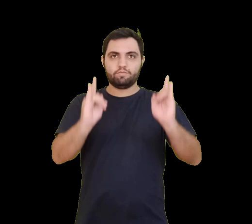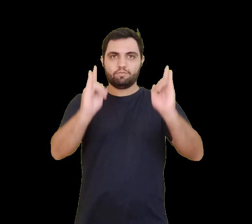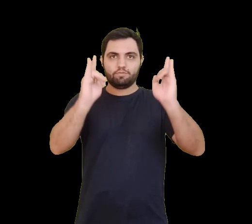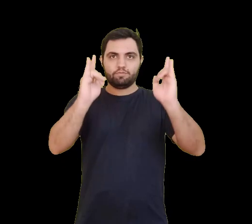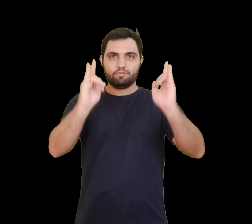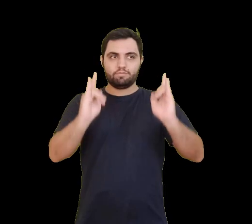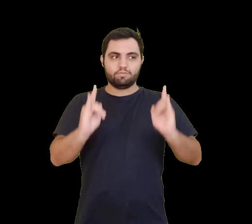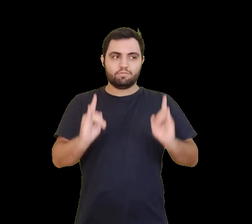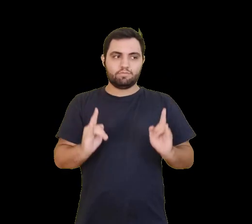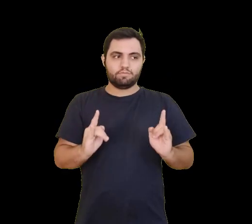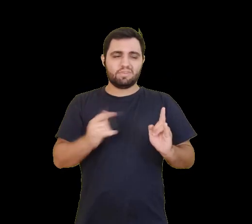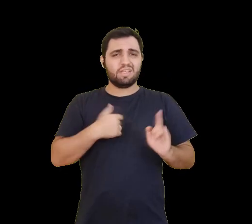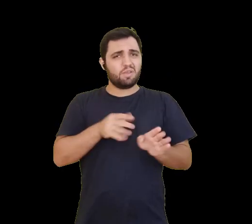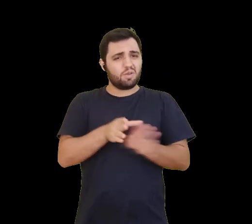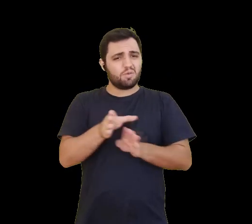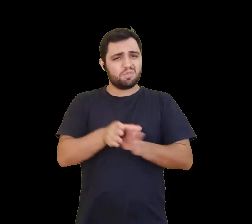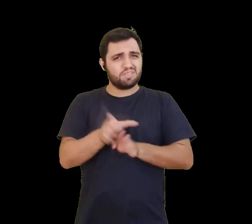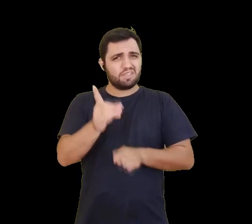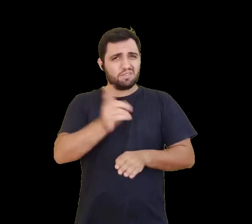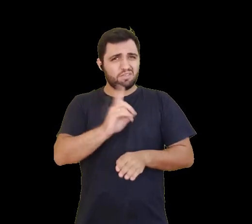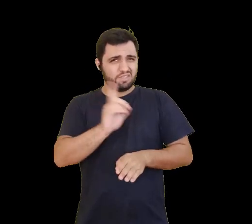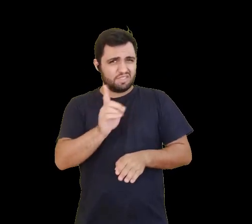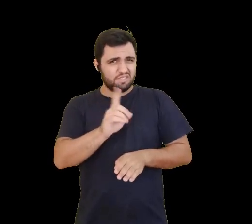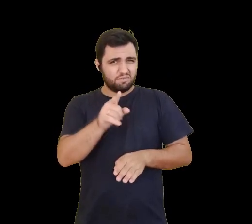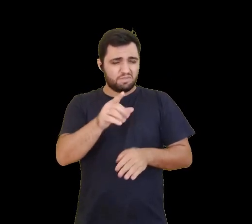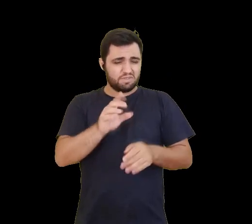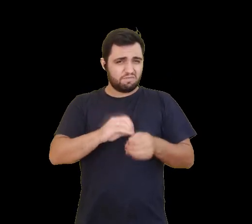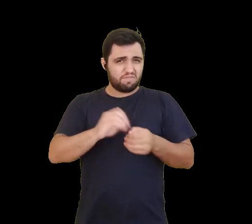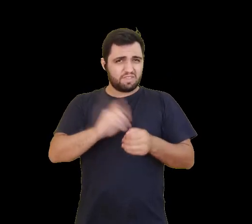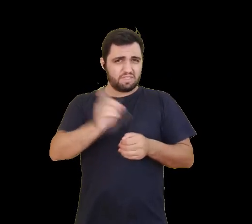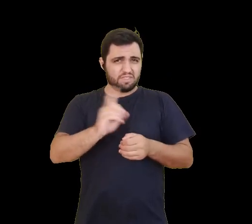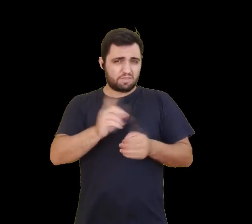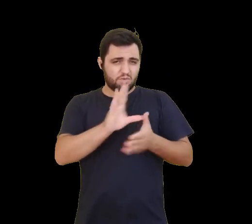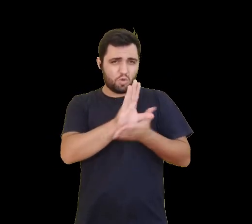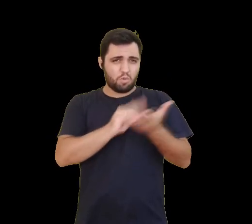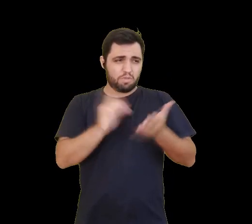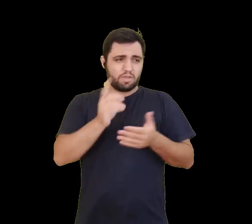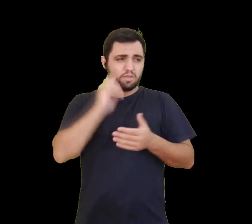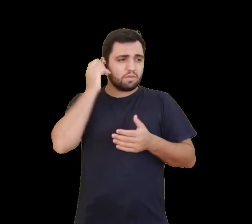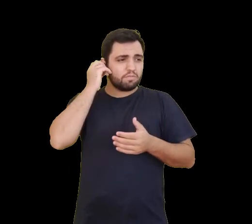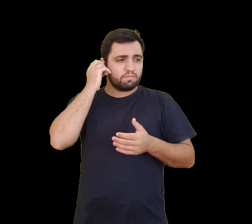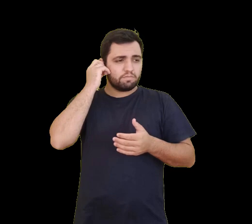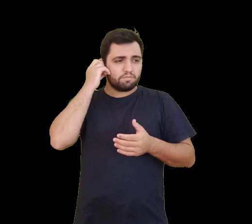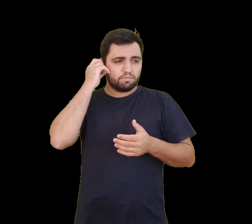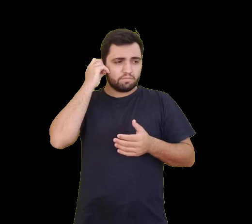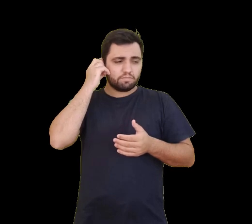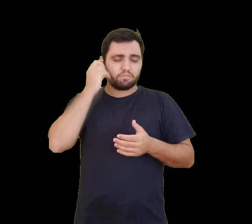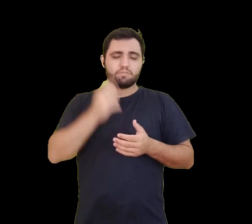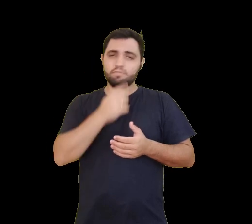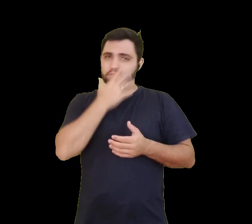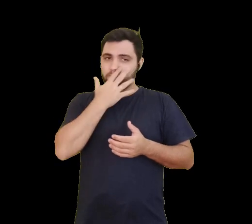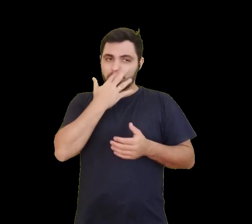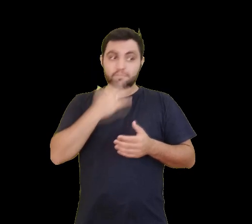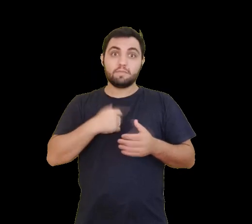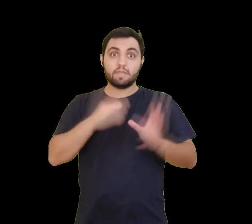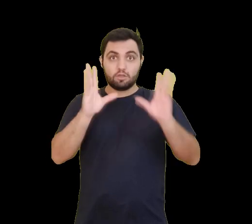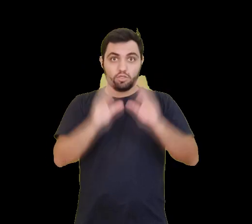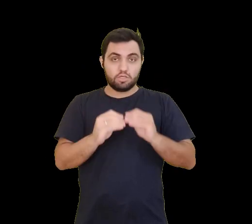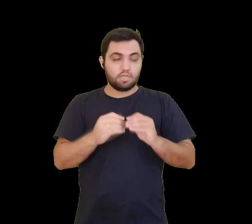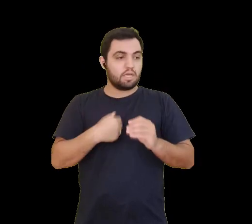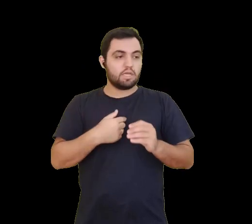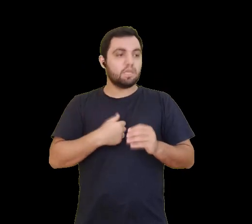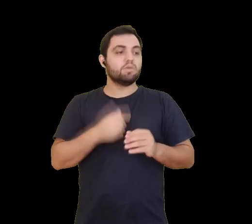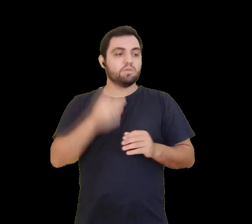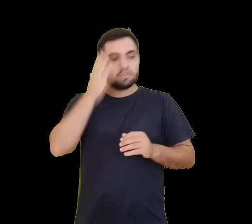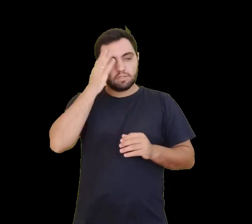Eu aconselharia você não fazer esse tipo de coisa na sua impressora não, tá? Mas eu posso fazer porque a impressora é minha mesmo e ela está desligada, eu sei que eu não vou causar